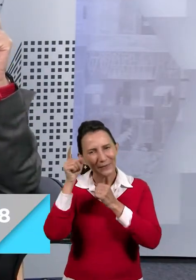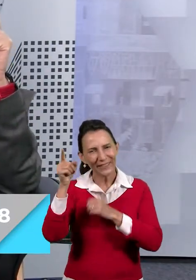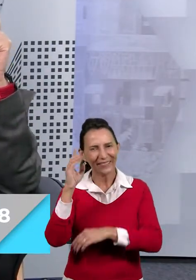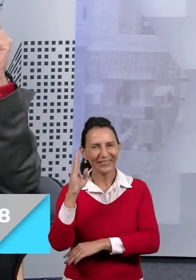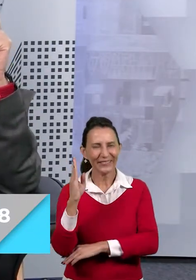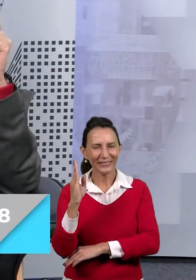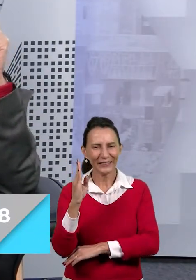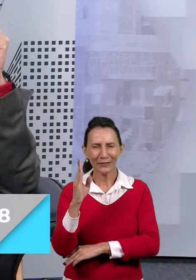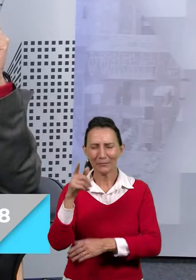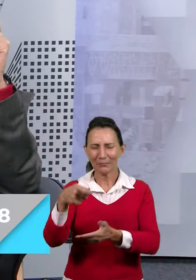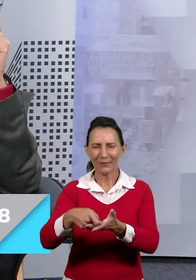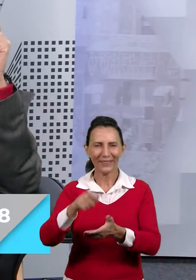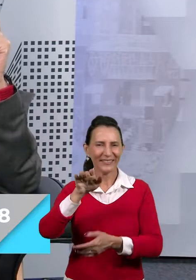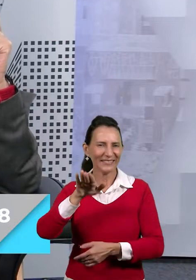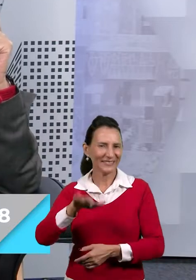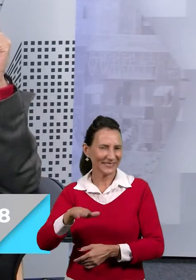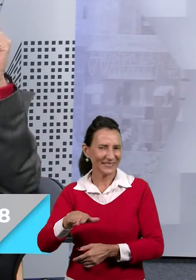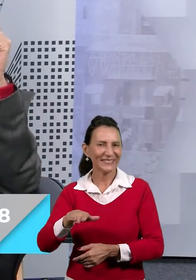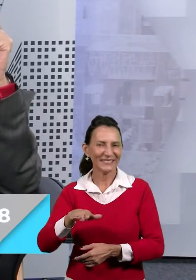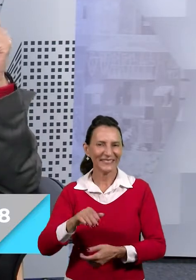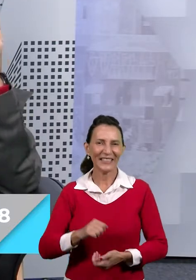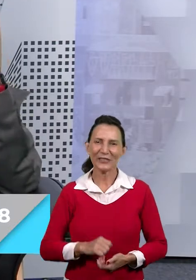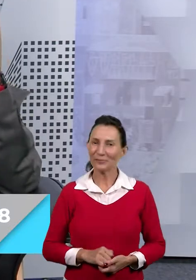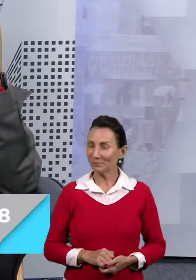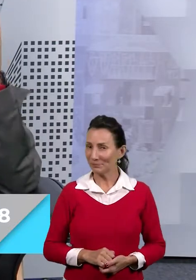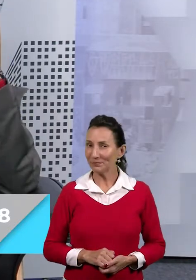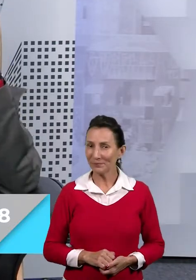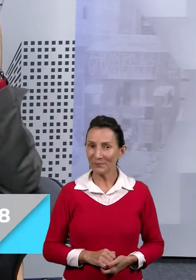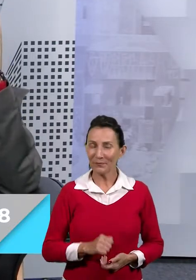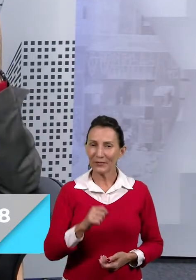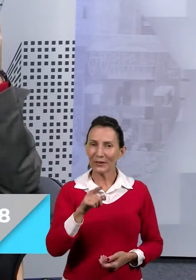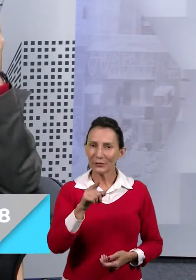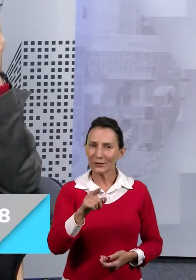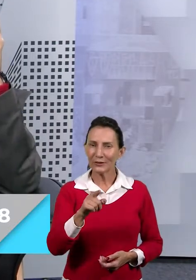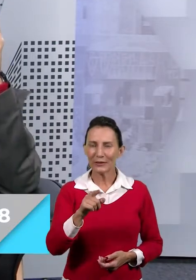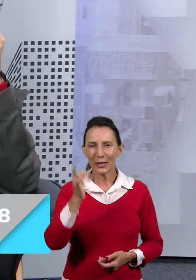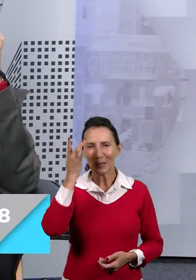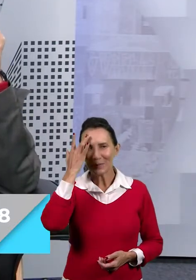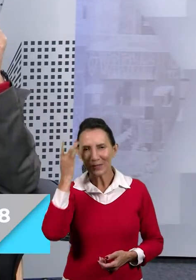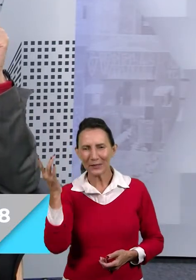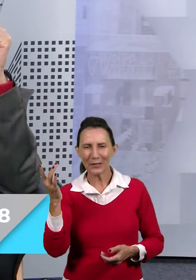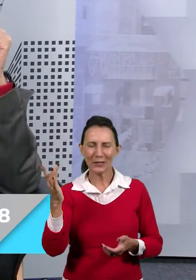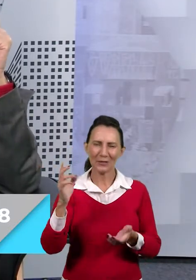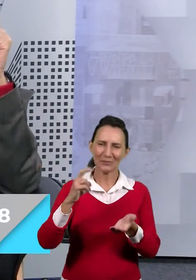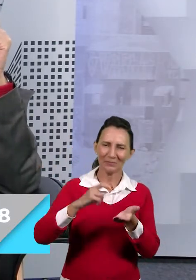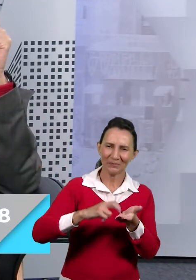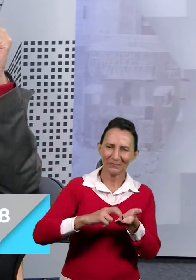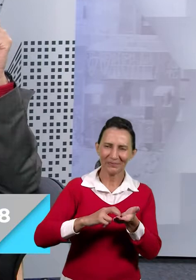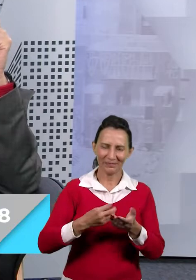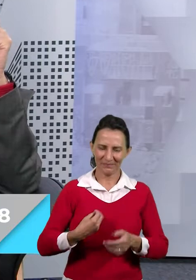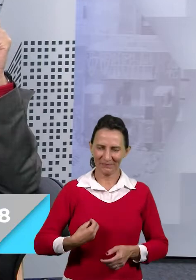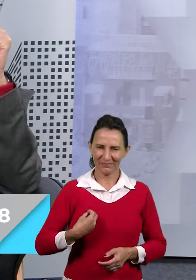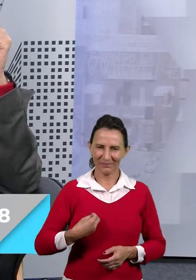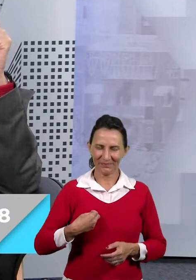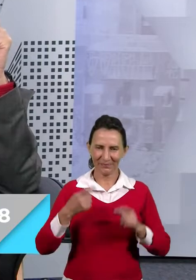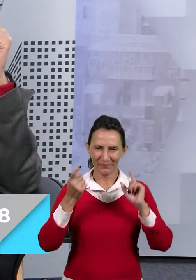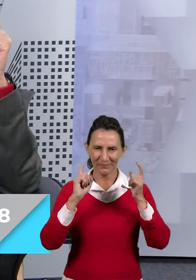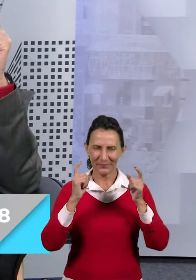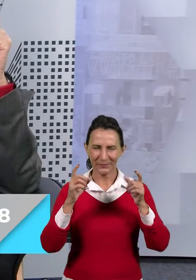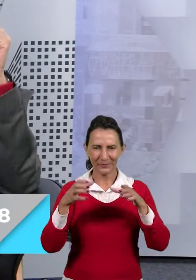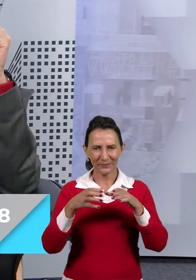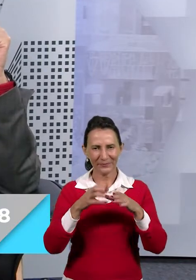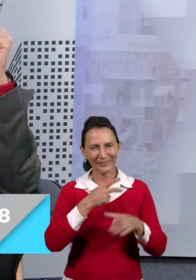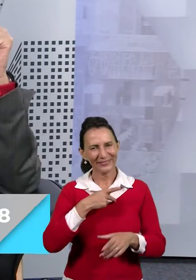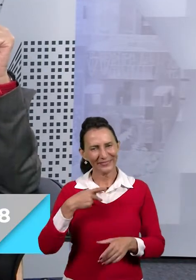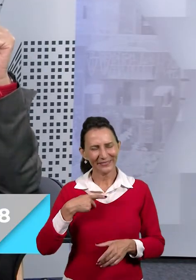preço simbólico, né? E você pode, então, no outro dia pela manhã, participar da reunião do conselho. Será